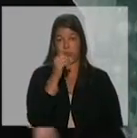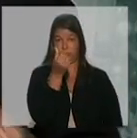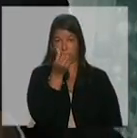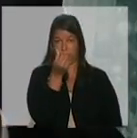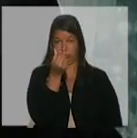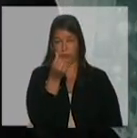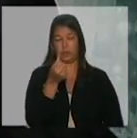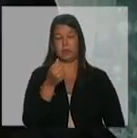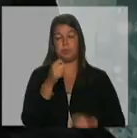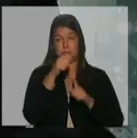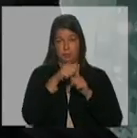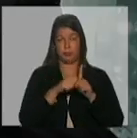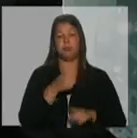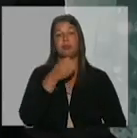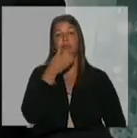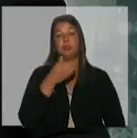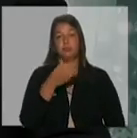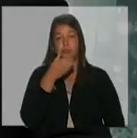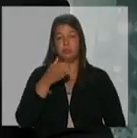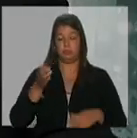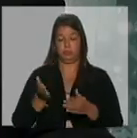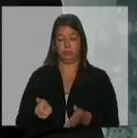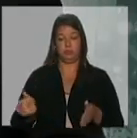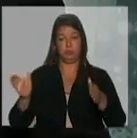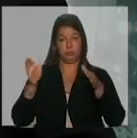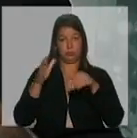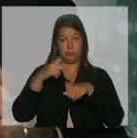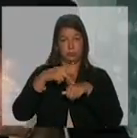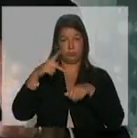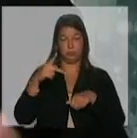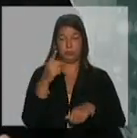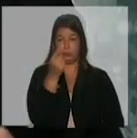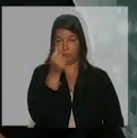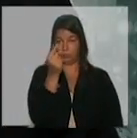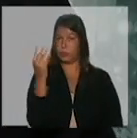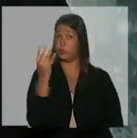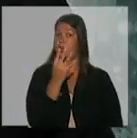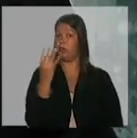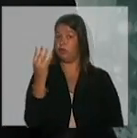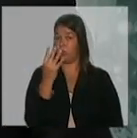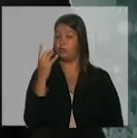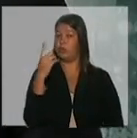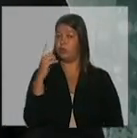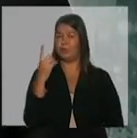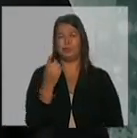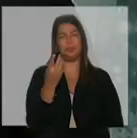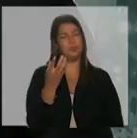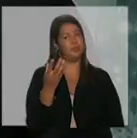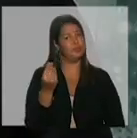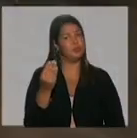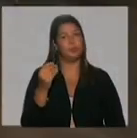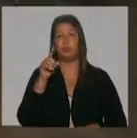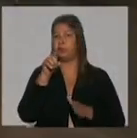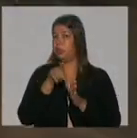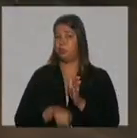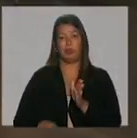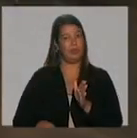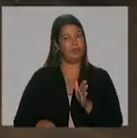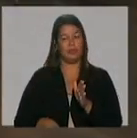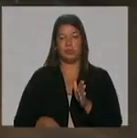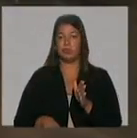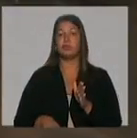pouco, com um valor do barril de petróleo em torno de 44 dólares o barril, então muito abaixo daqueles 104,